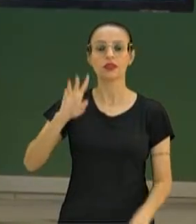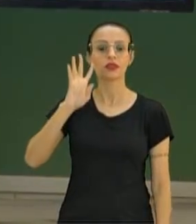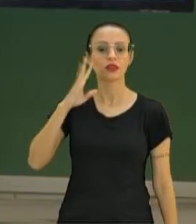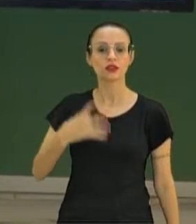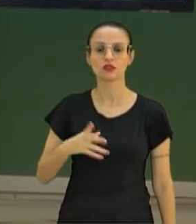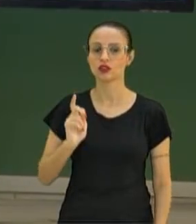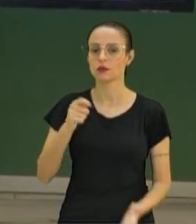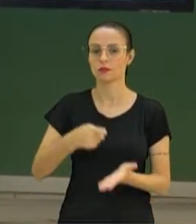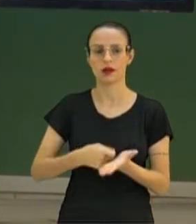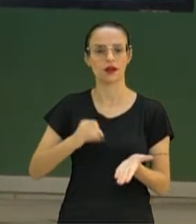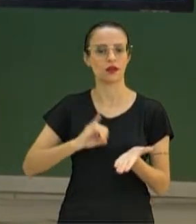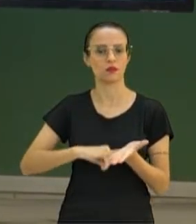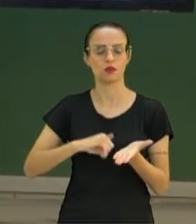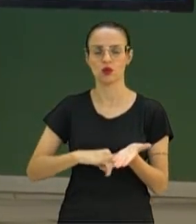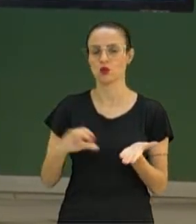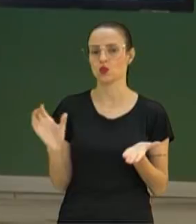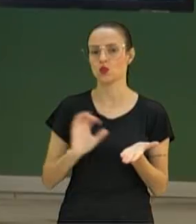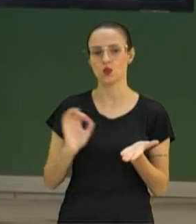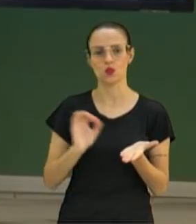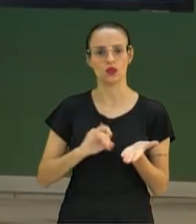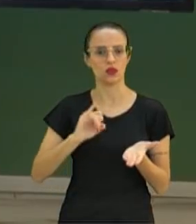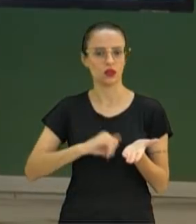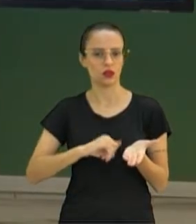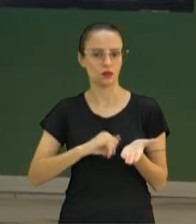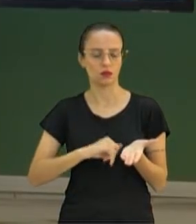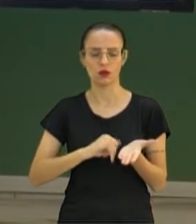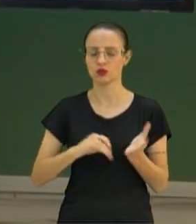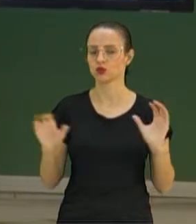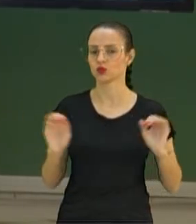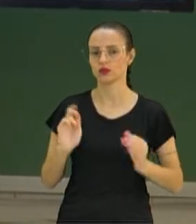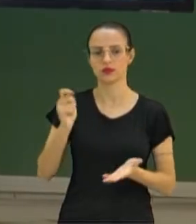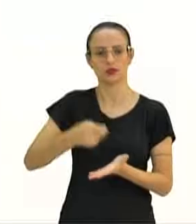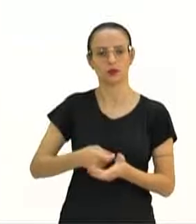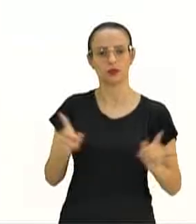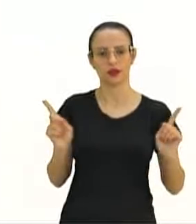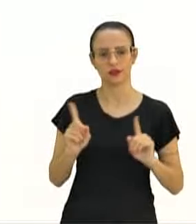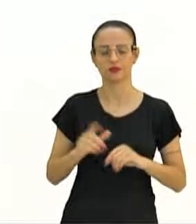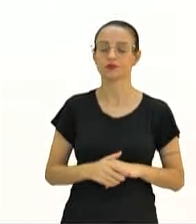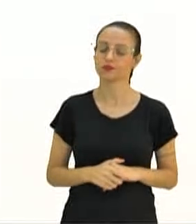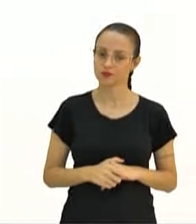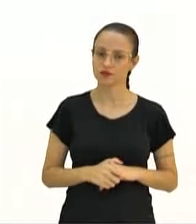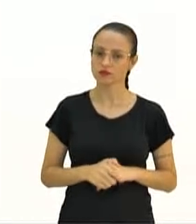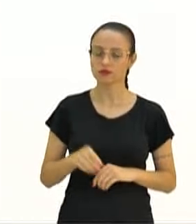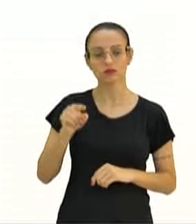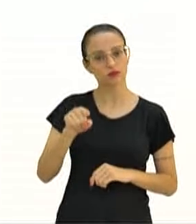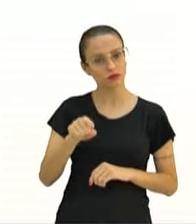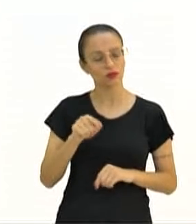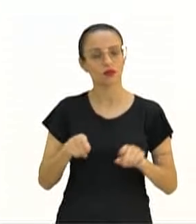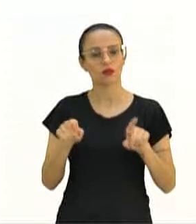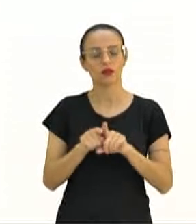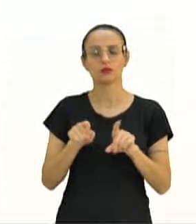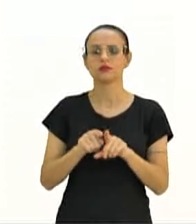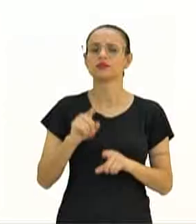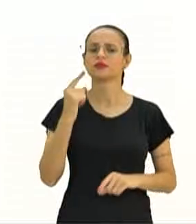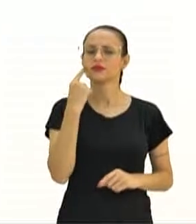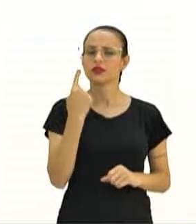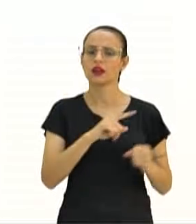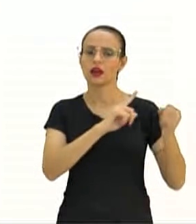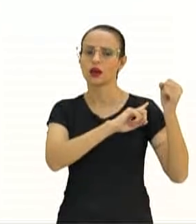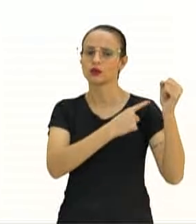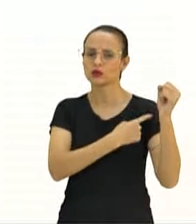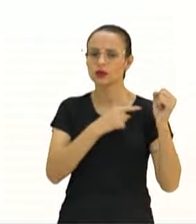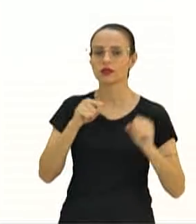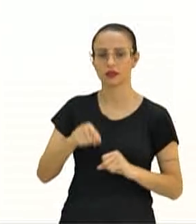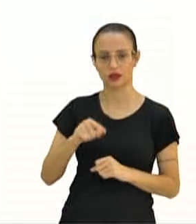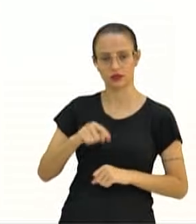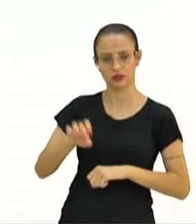não pagar impostos, né? Os impostos que eram lançados pela República, né? E isso vai ser visto pelas autoridades, né? Do